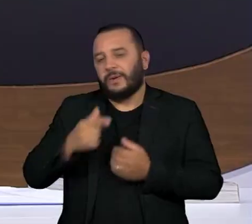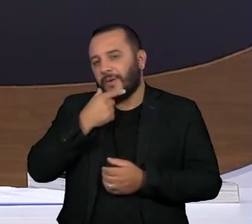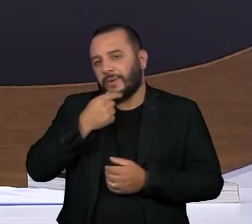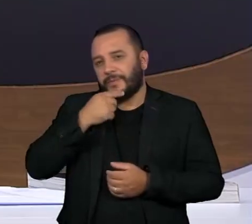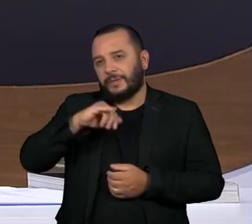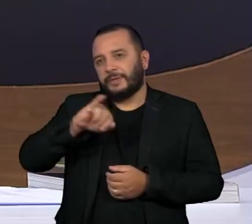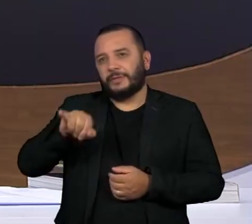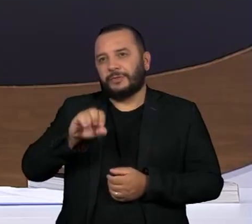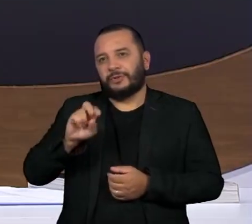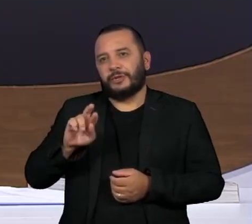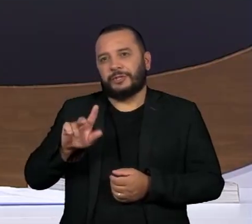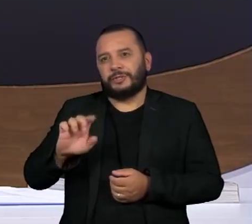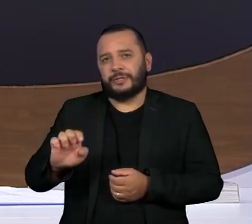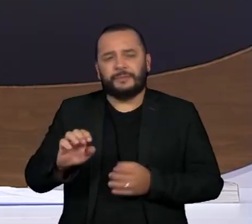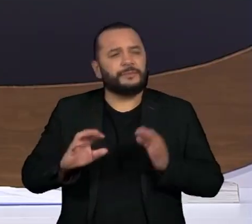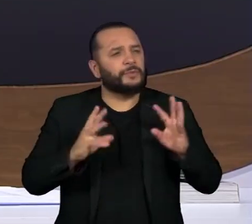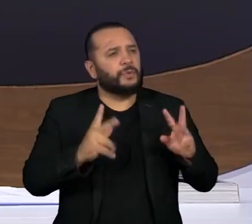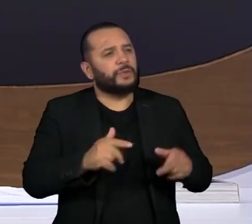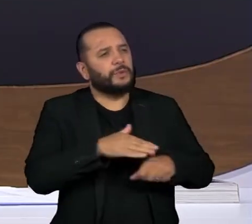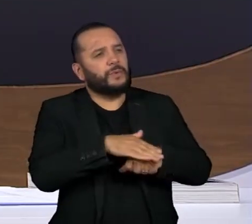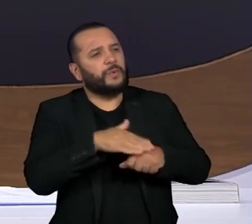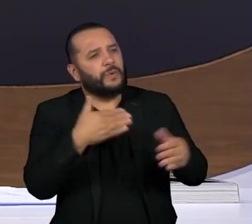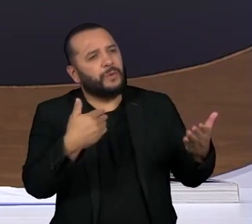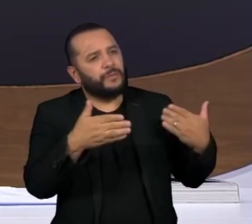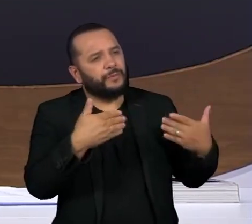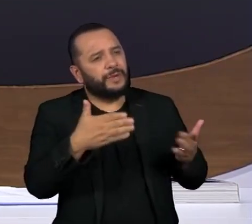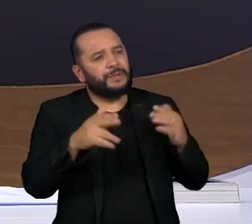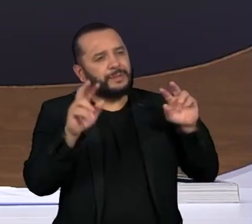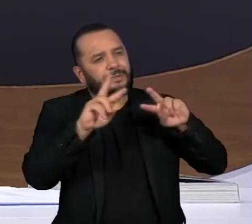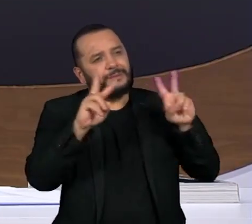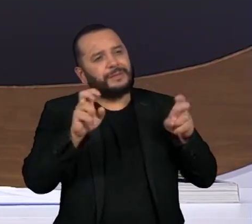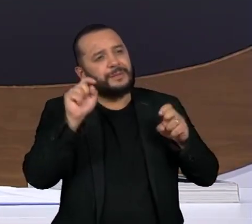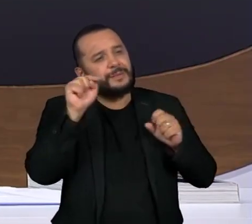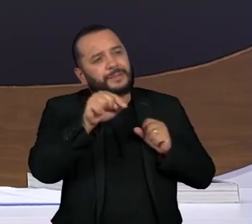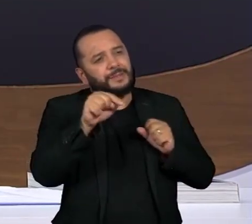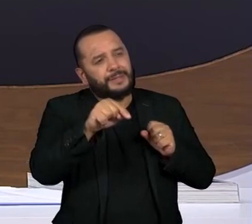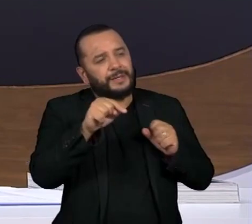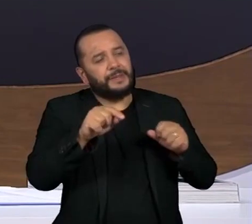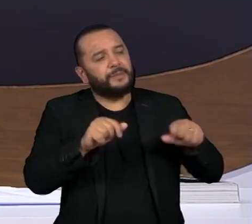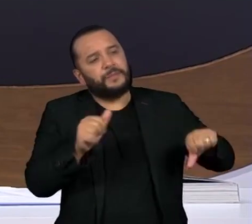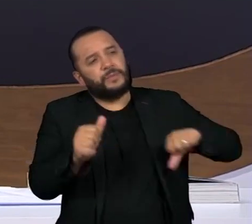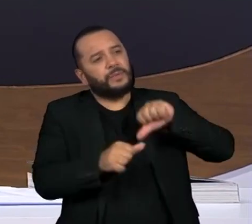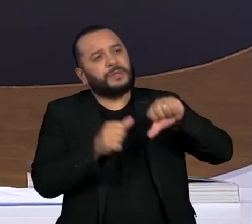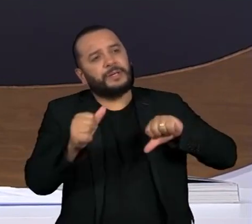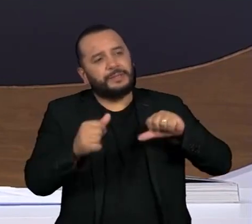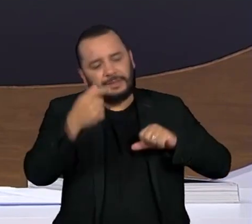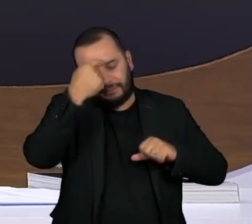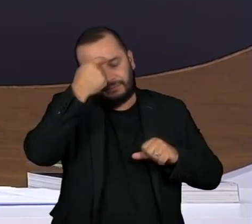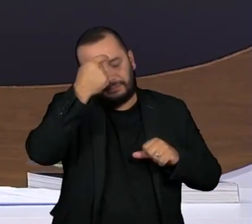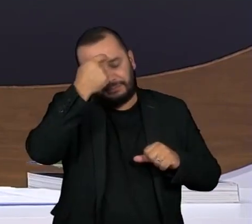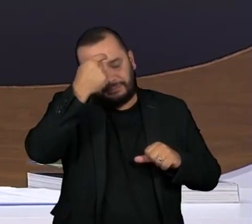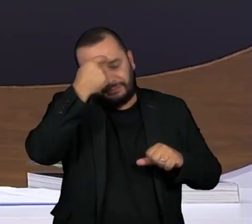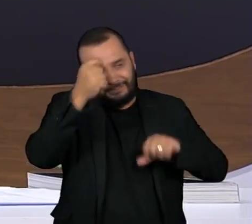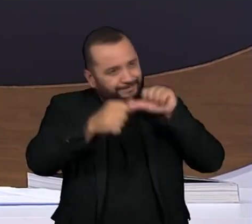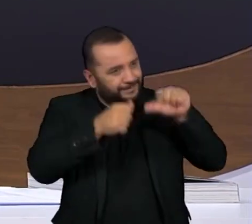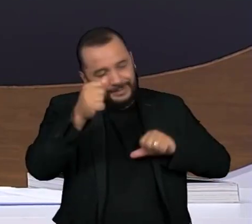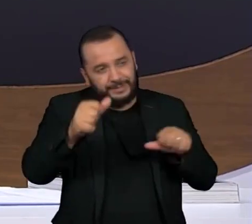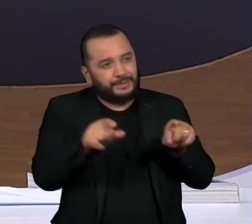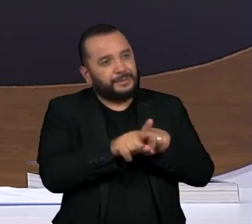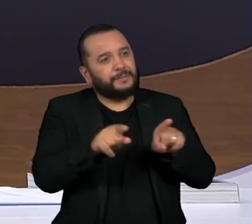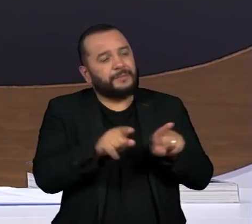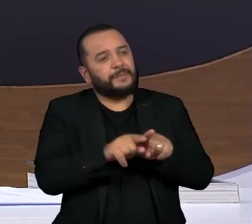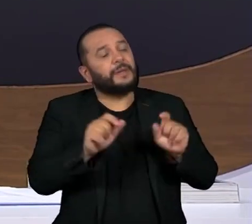toda essa nossa conversa refletiu bastante sobre o tema dessa mudança de mindset de mentalidade de valores